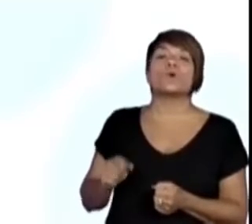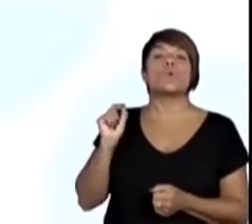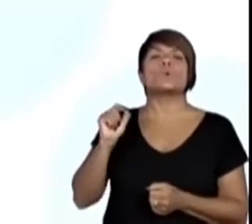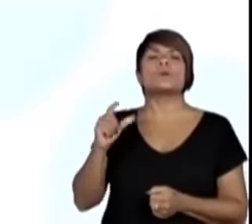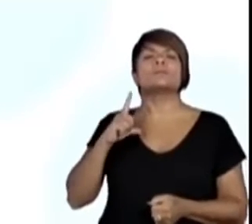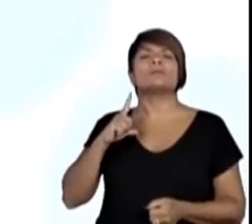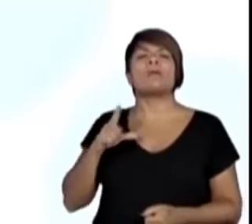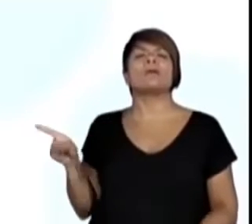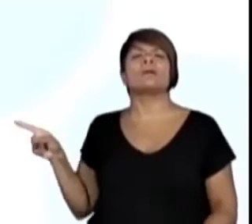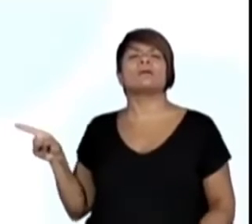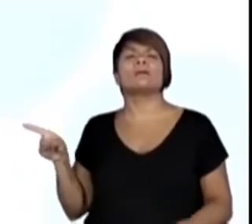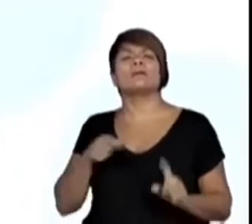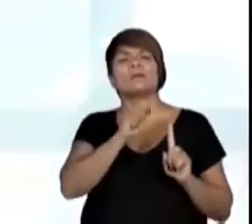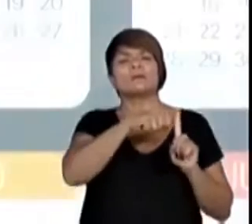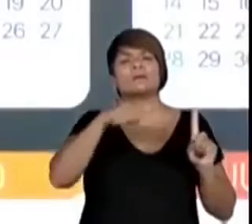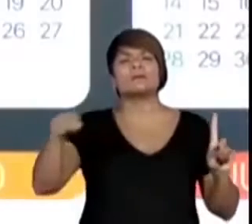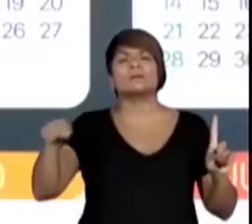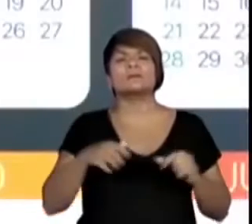nesse calendário?